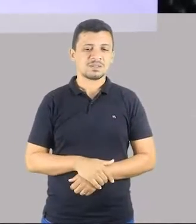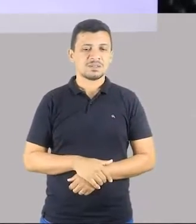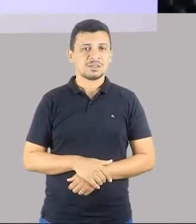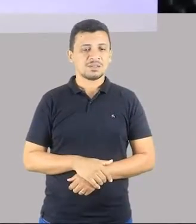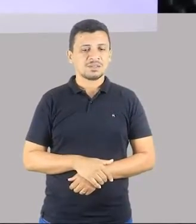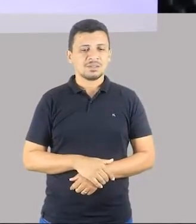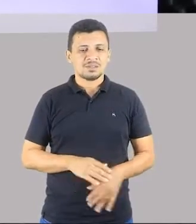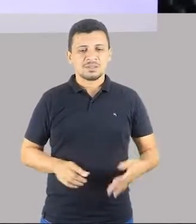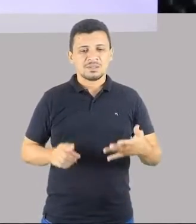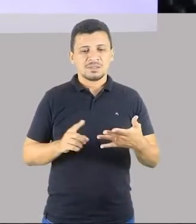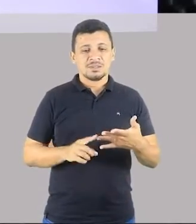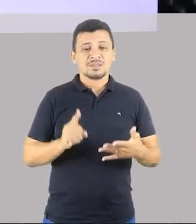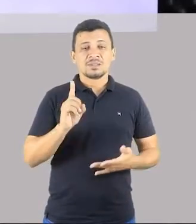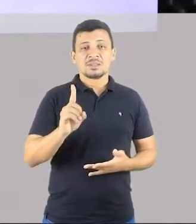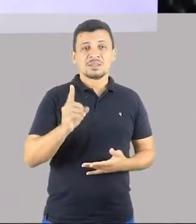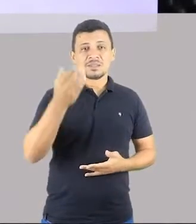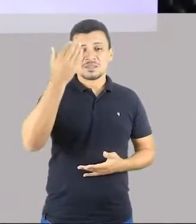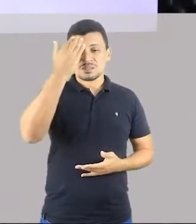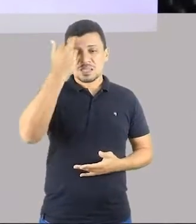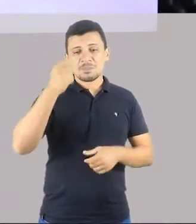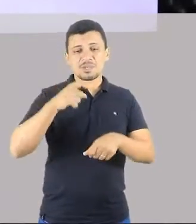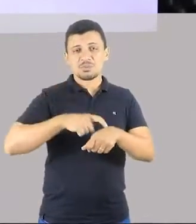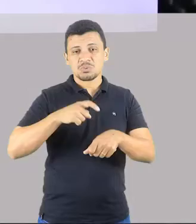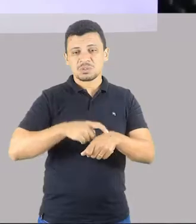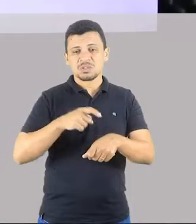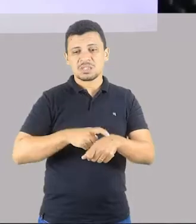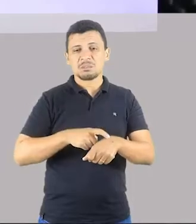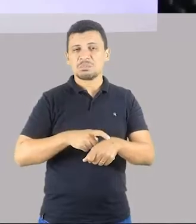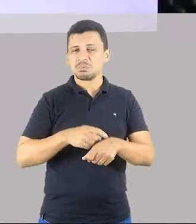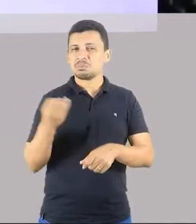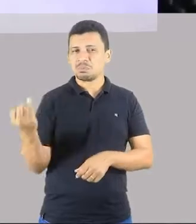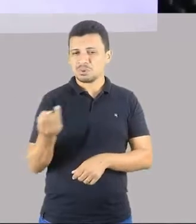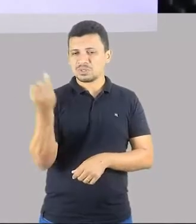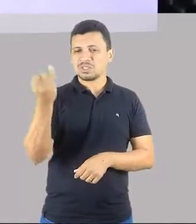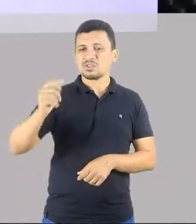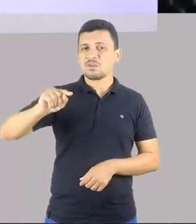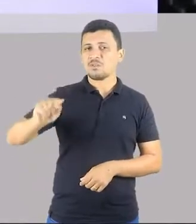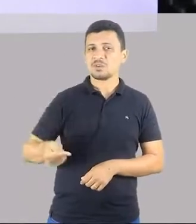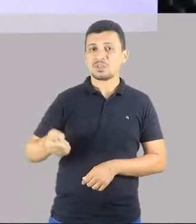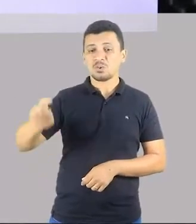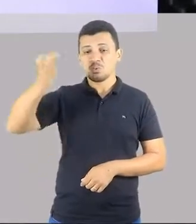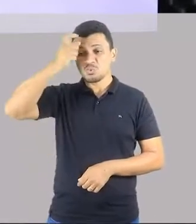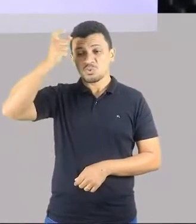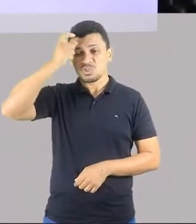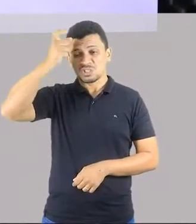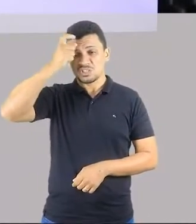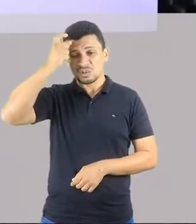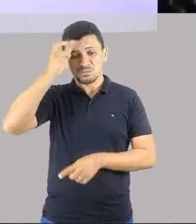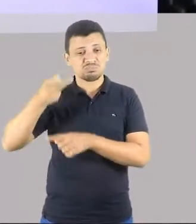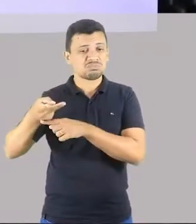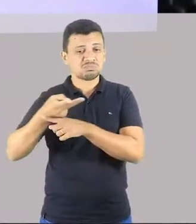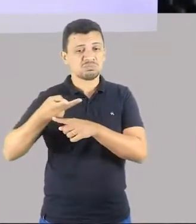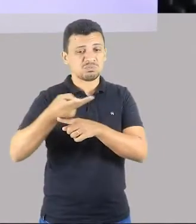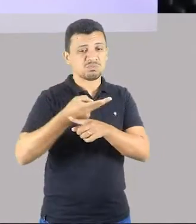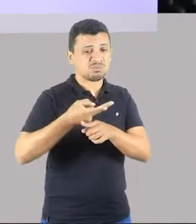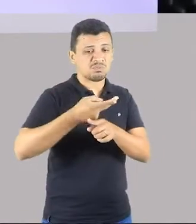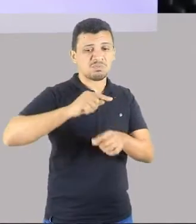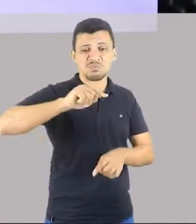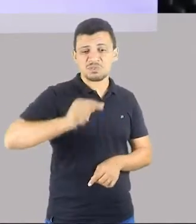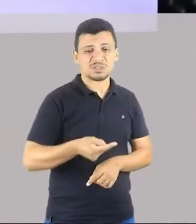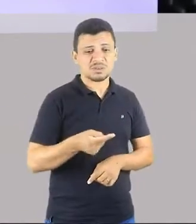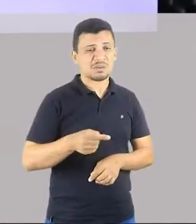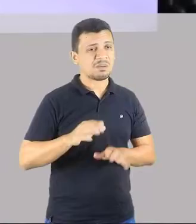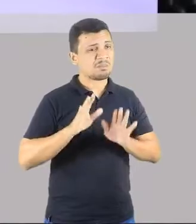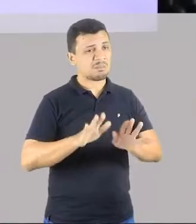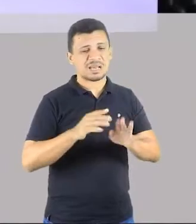letra C. A letra D. Sabendo que o tempo era precioso, o diabo saiu em sua busca, mas não